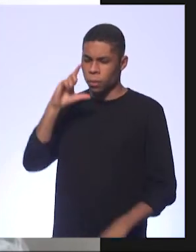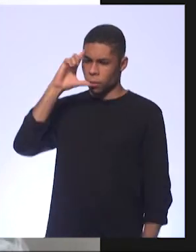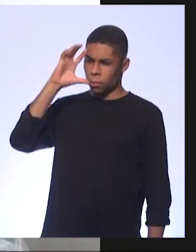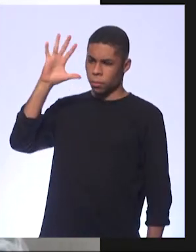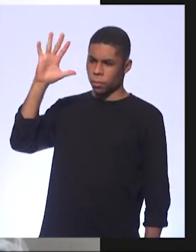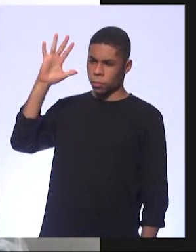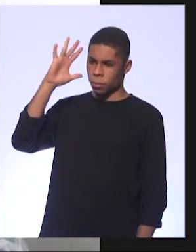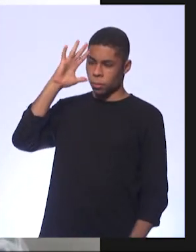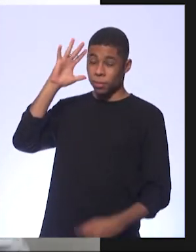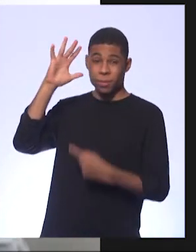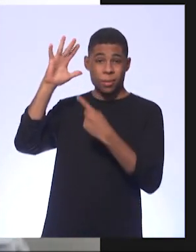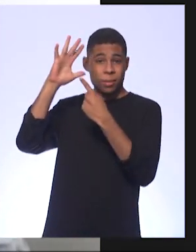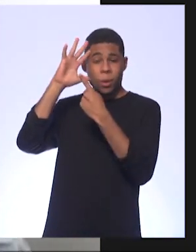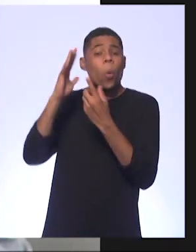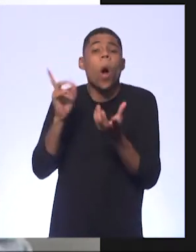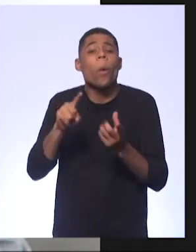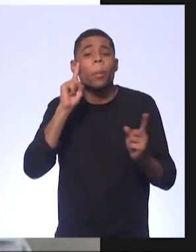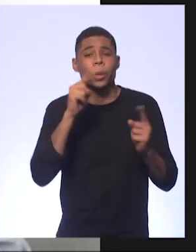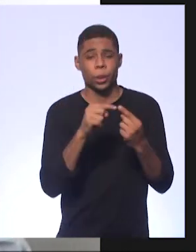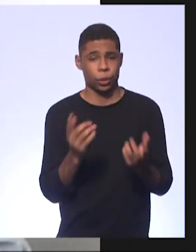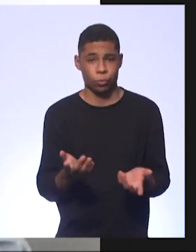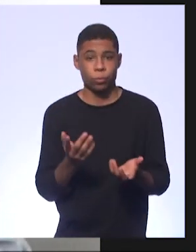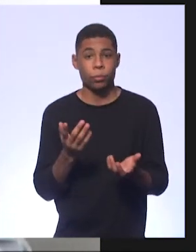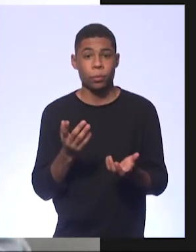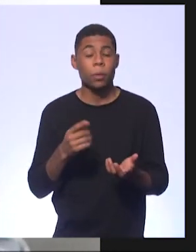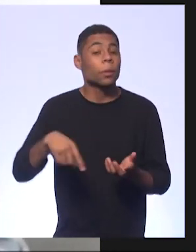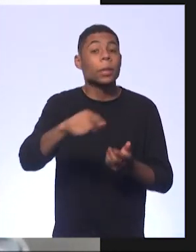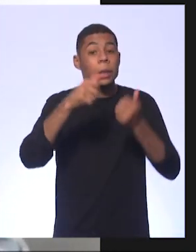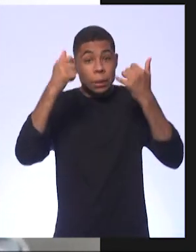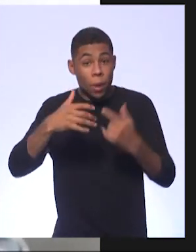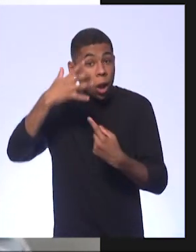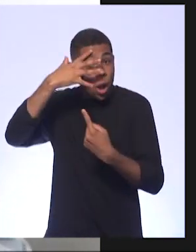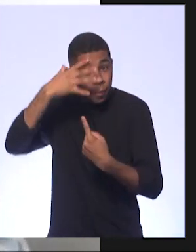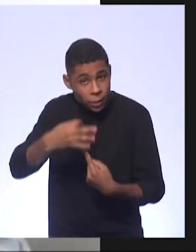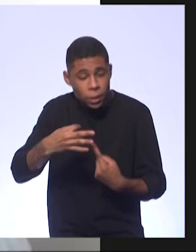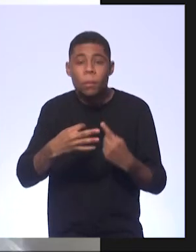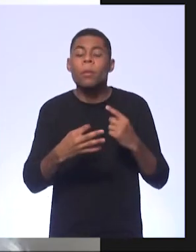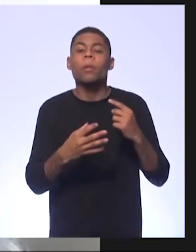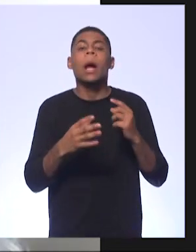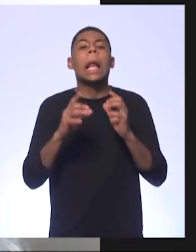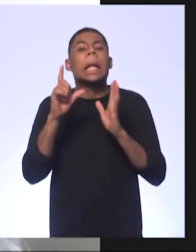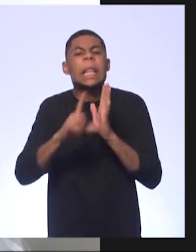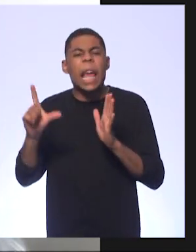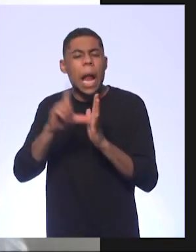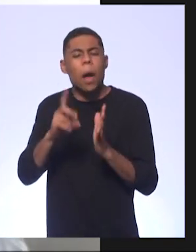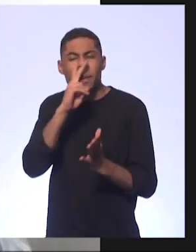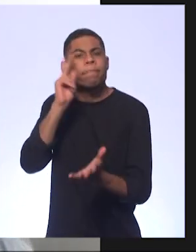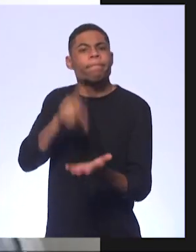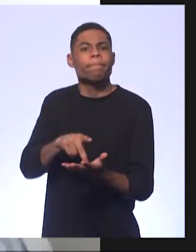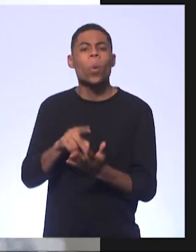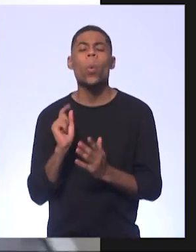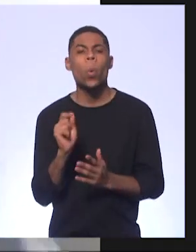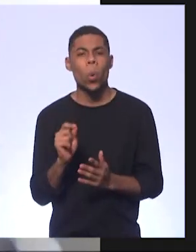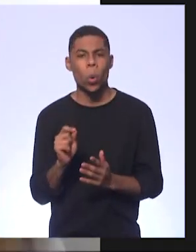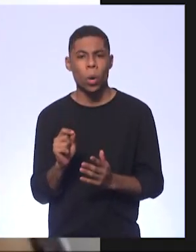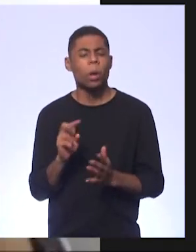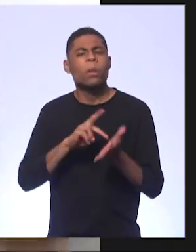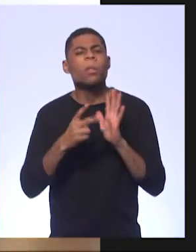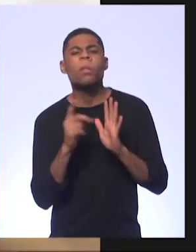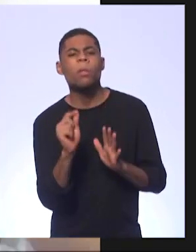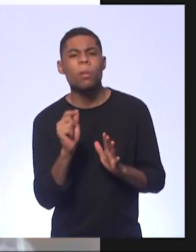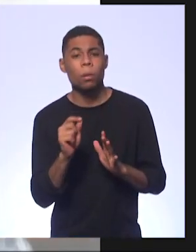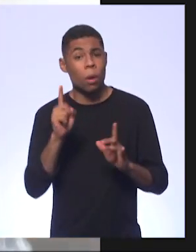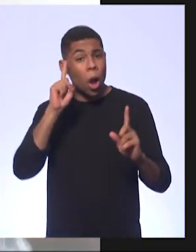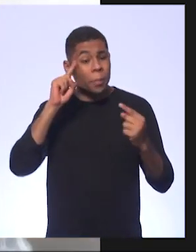são esses objetivos. Então, quando a gente disser compreensão literal, o que quer dizer isso? Quer dizer, quais são os